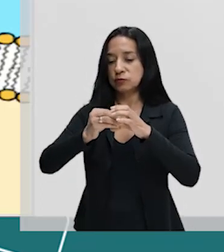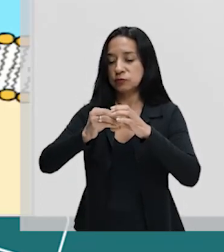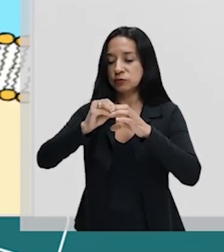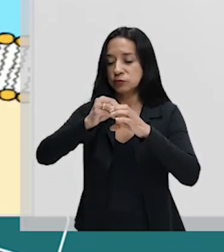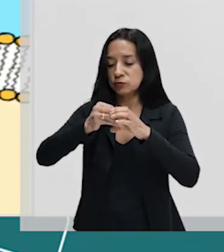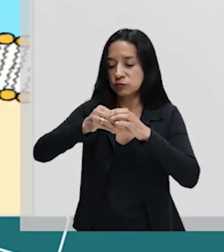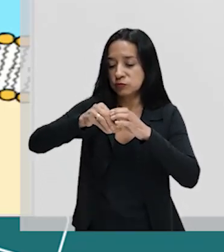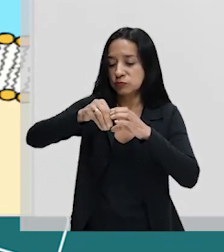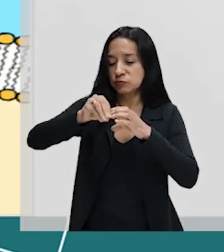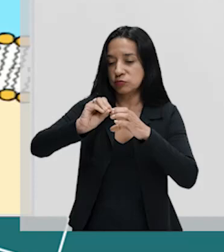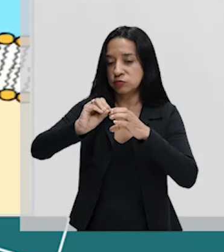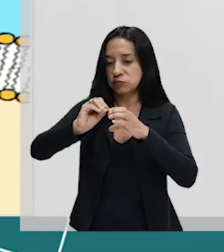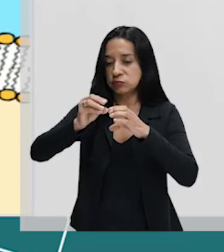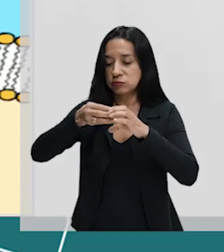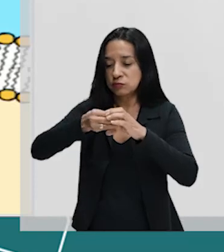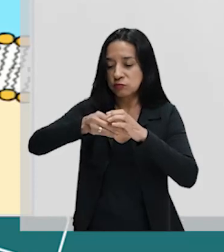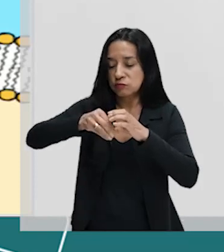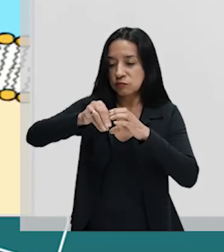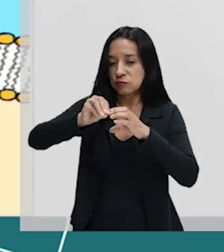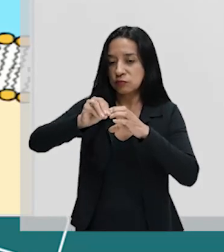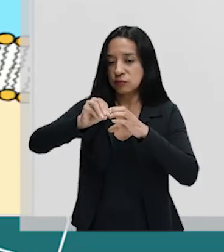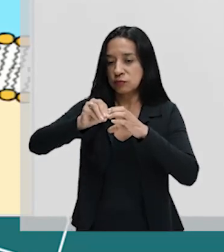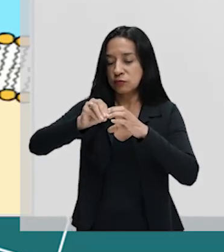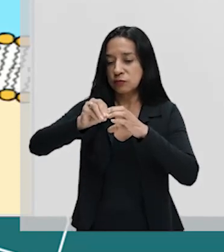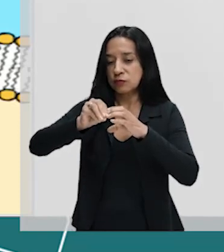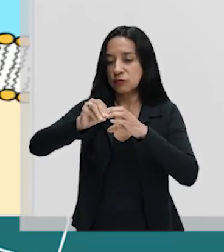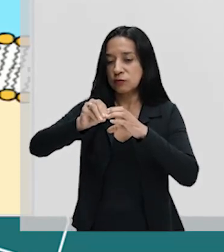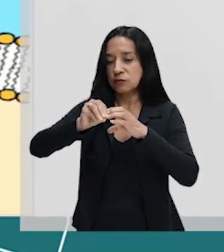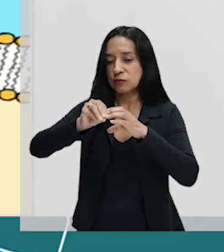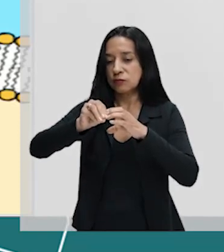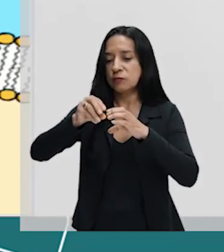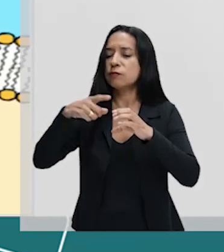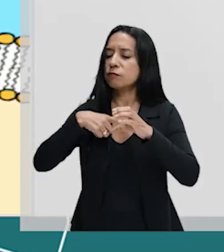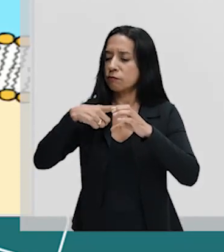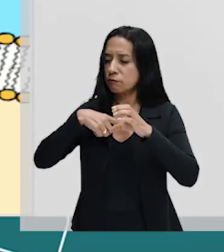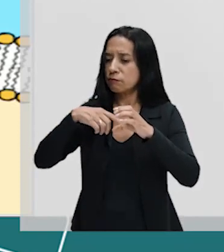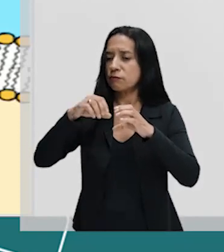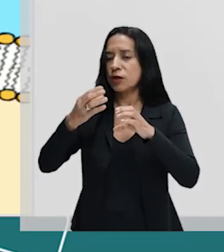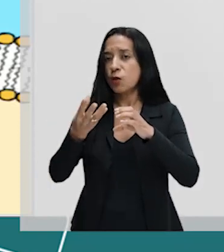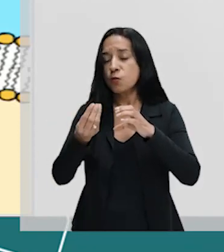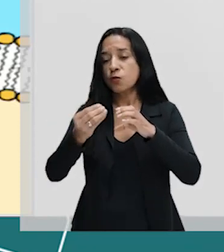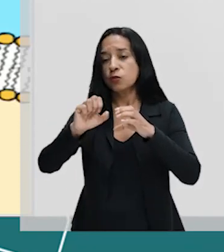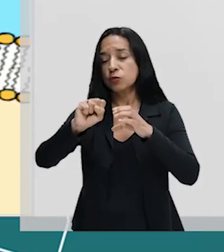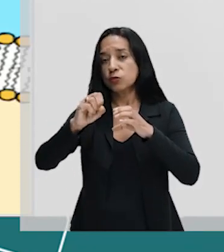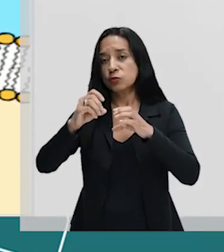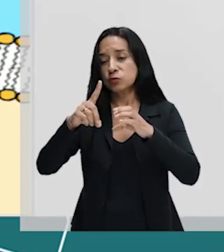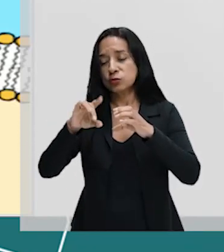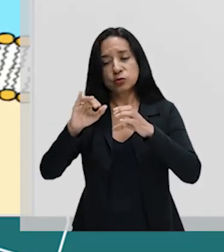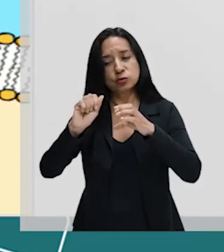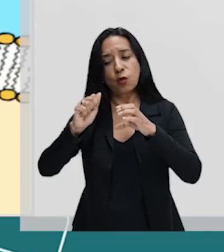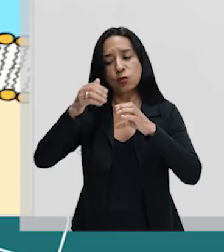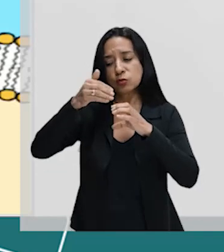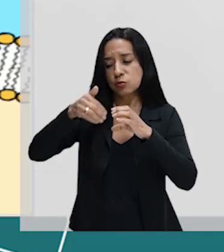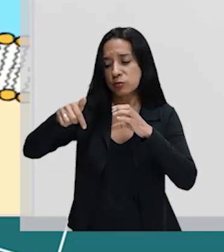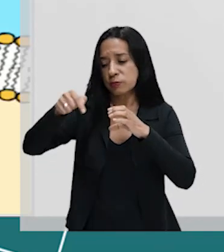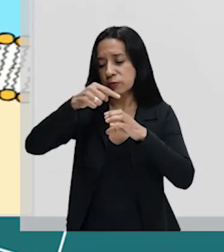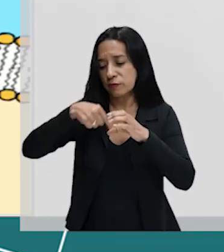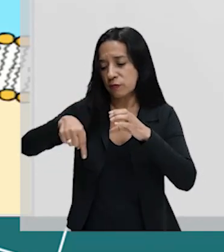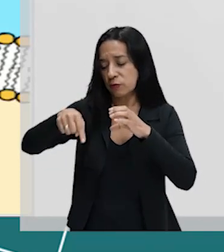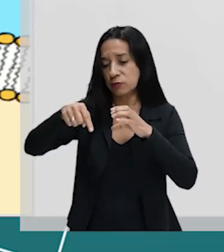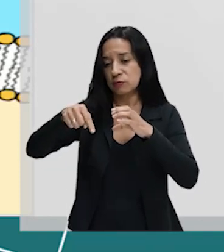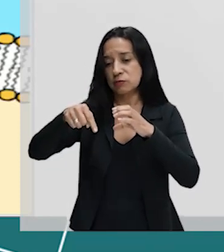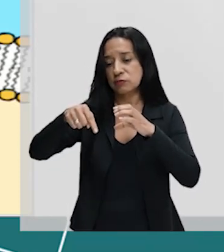para fora da célula. Aí você olha, mas professor, já tem sódio demais fora da célula. Tem mais fora do que